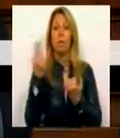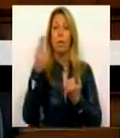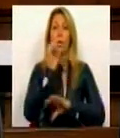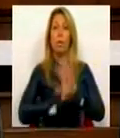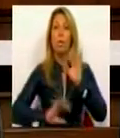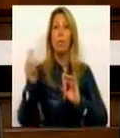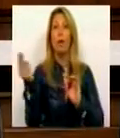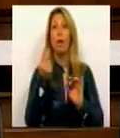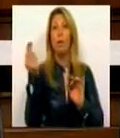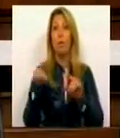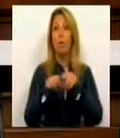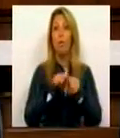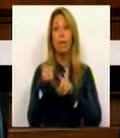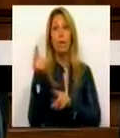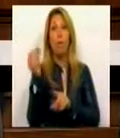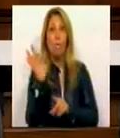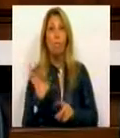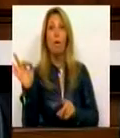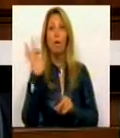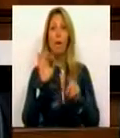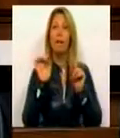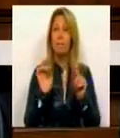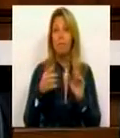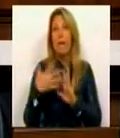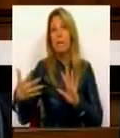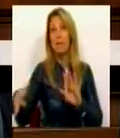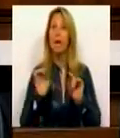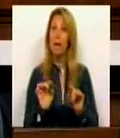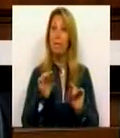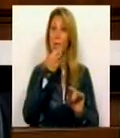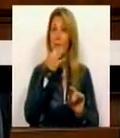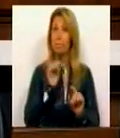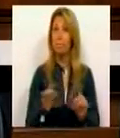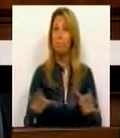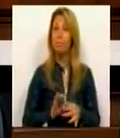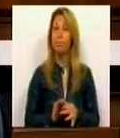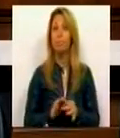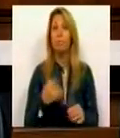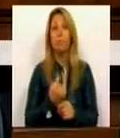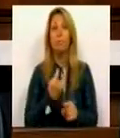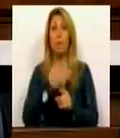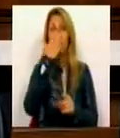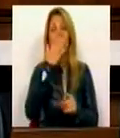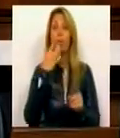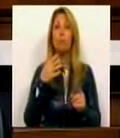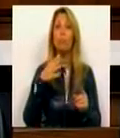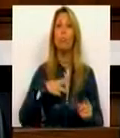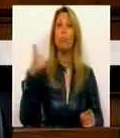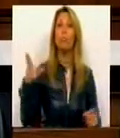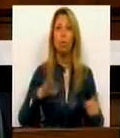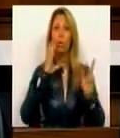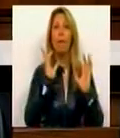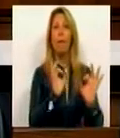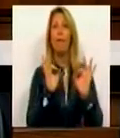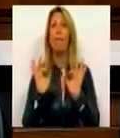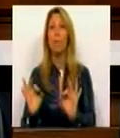e Monetária, etc. Portanto, é disso que nós estamos a falar. É disso que estamos a falar, independentemente de Portugal favorecer claramente